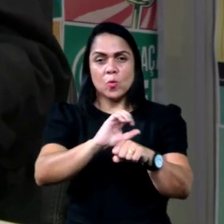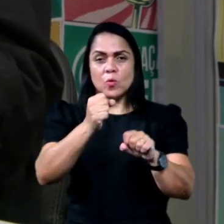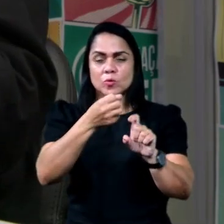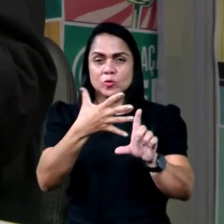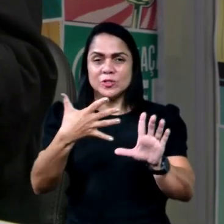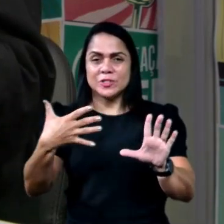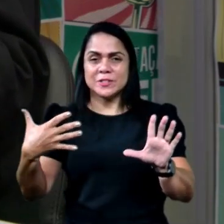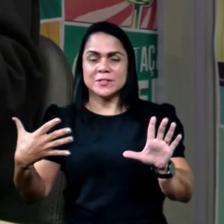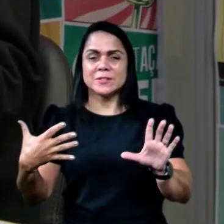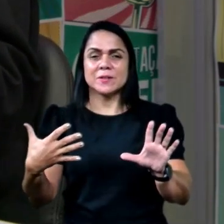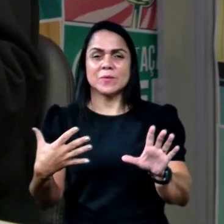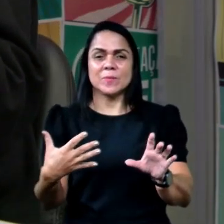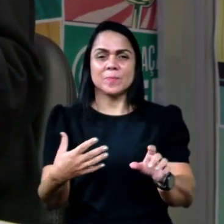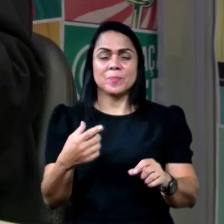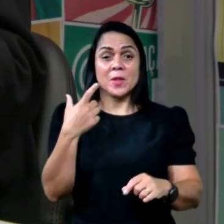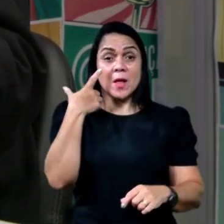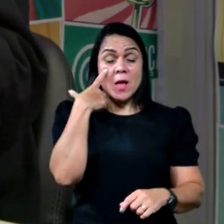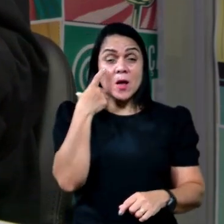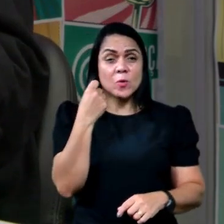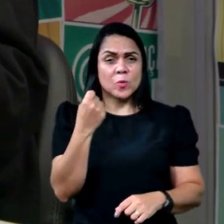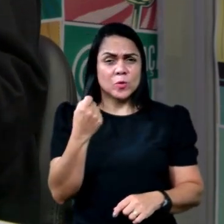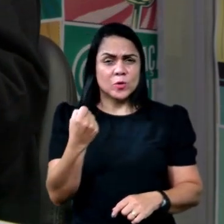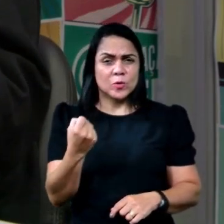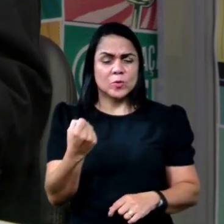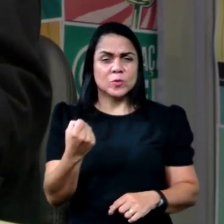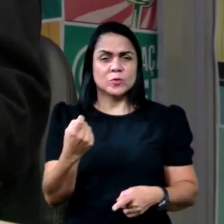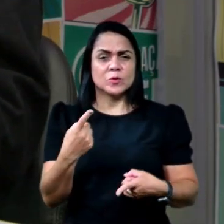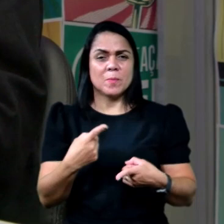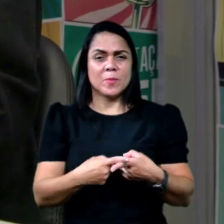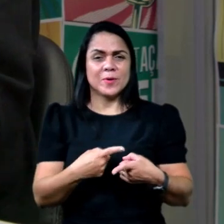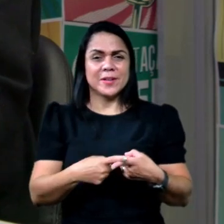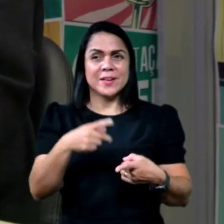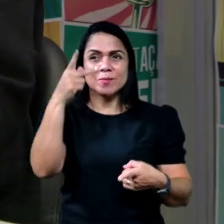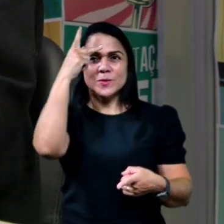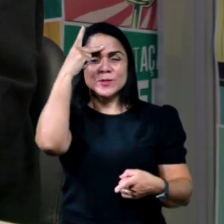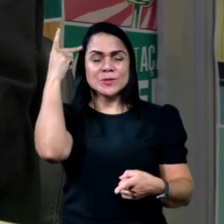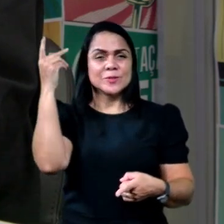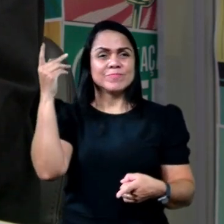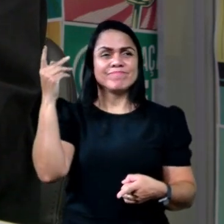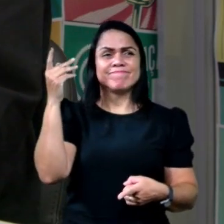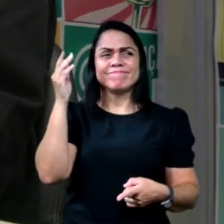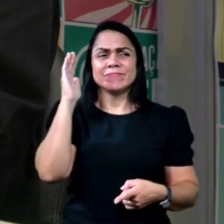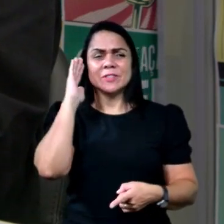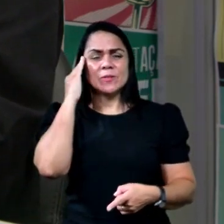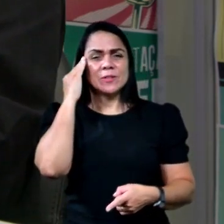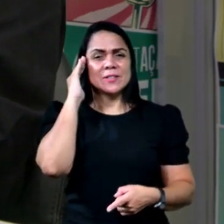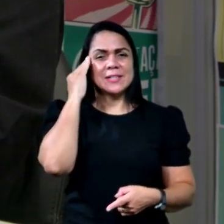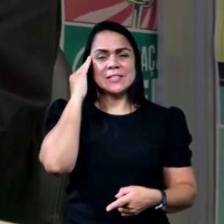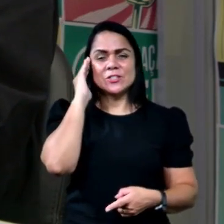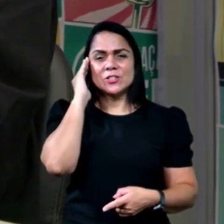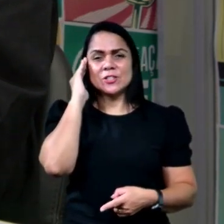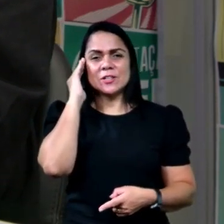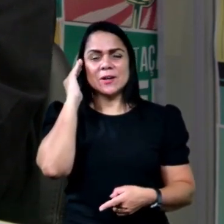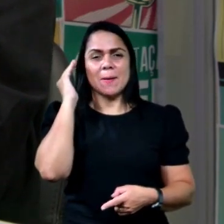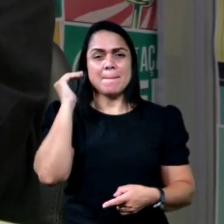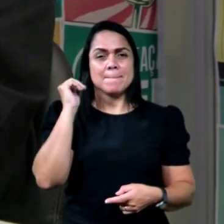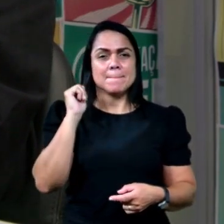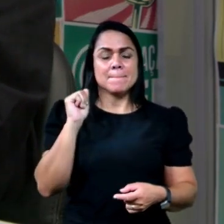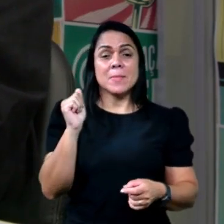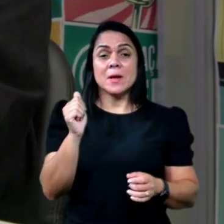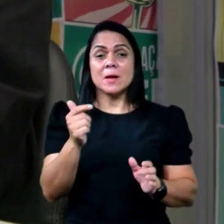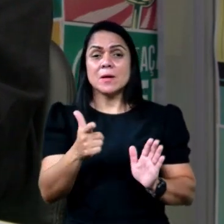curioso que as pessoas não entendessem as ODS como prática cotidiana. ela era um papel, ou ela era